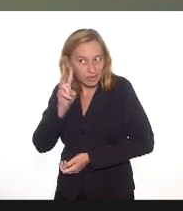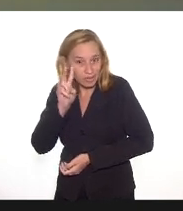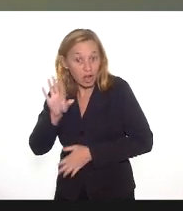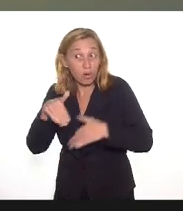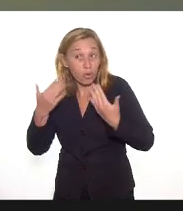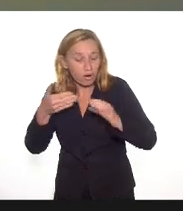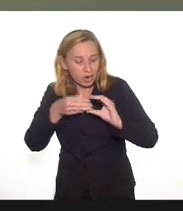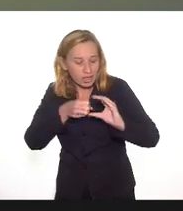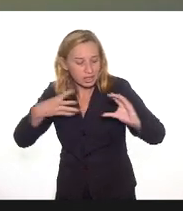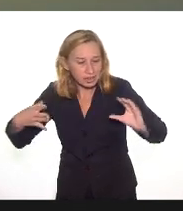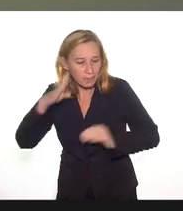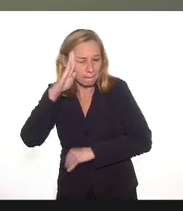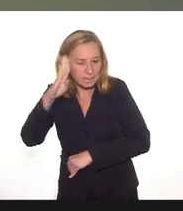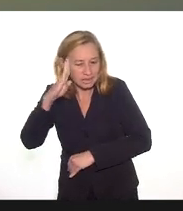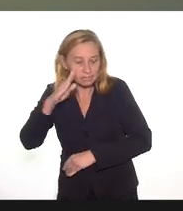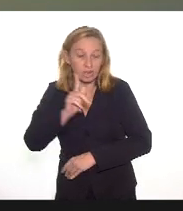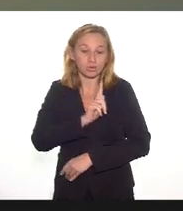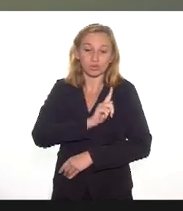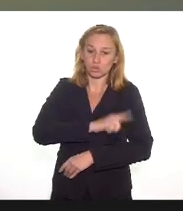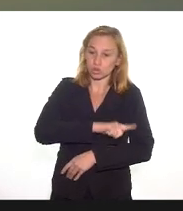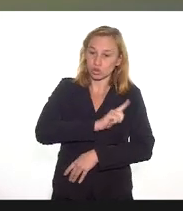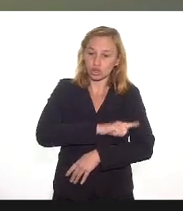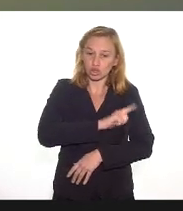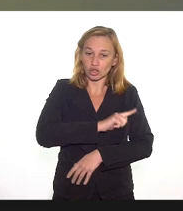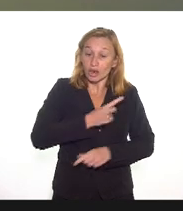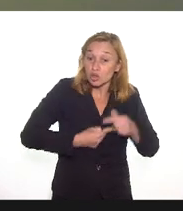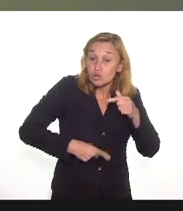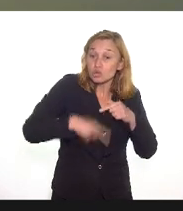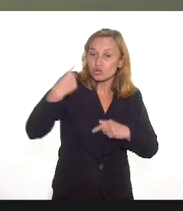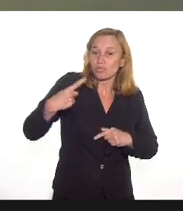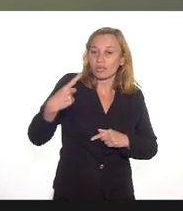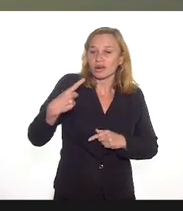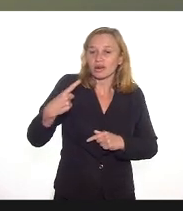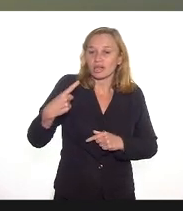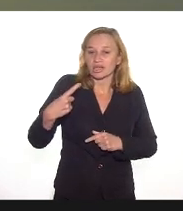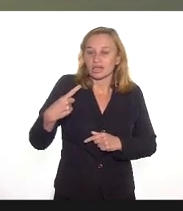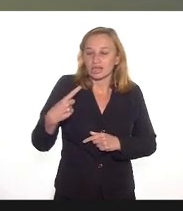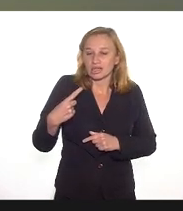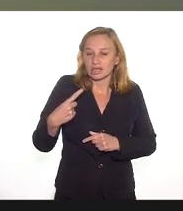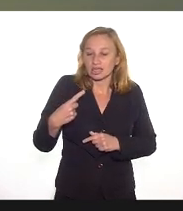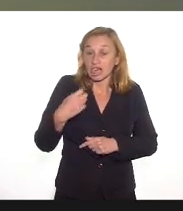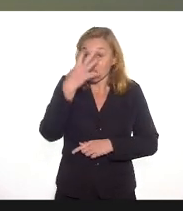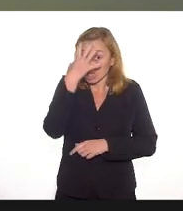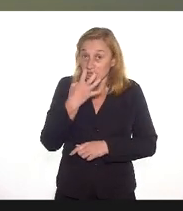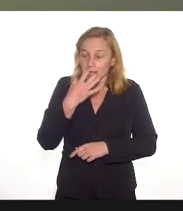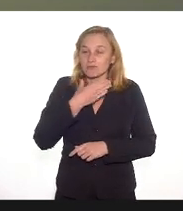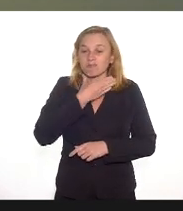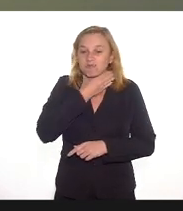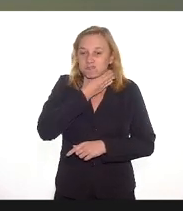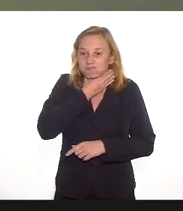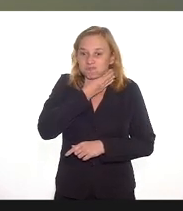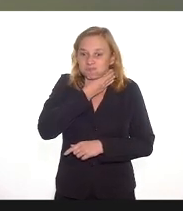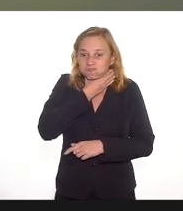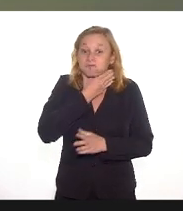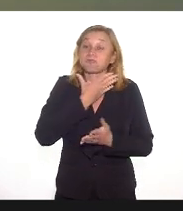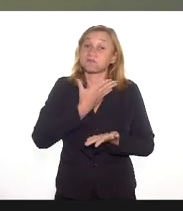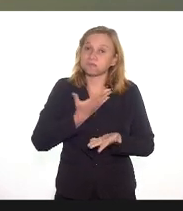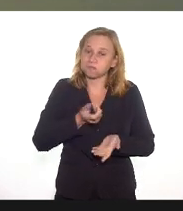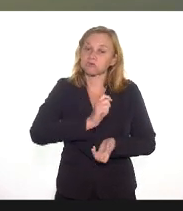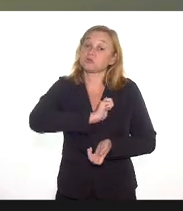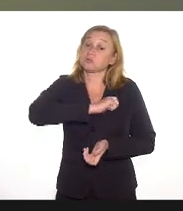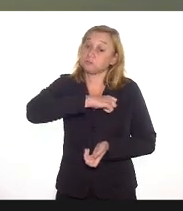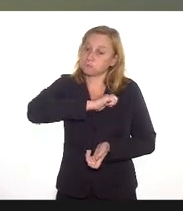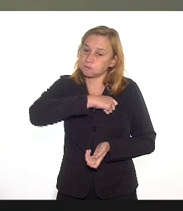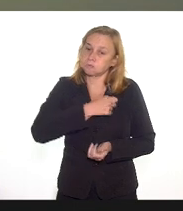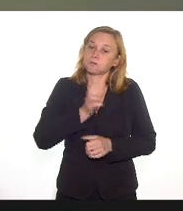característica fundamental do gestor para superar a grave crise econômica e fiscal que passava